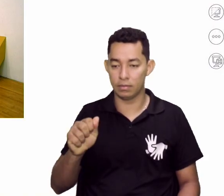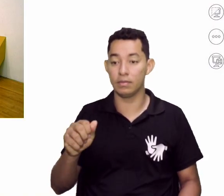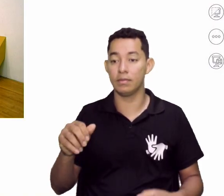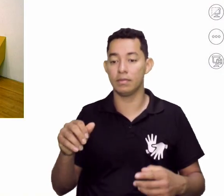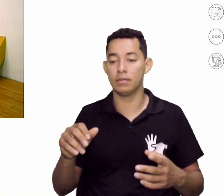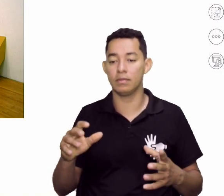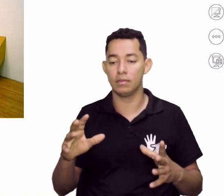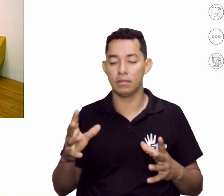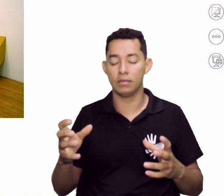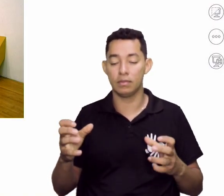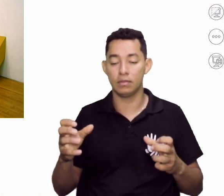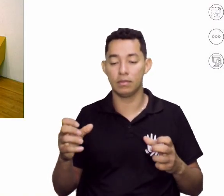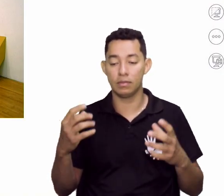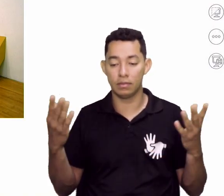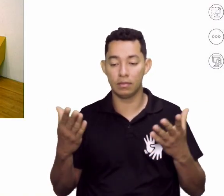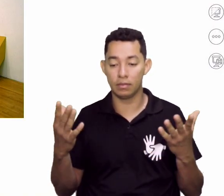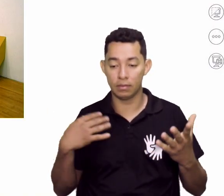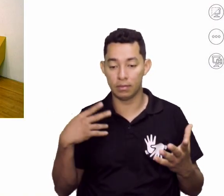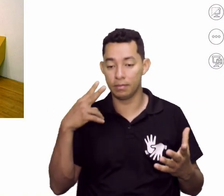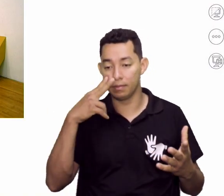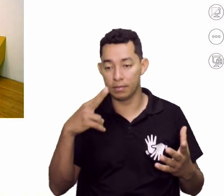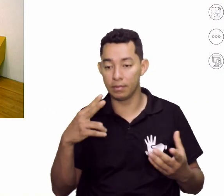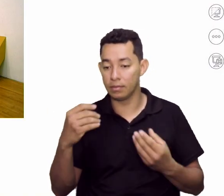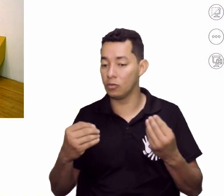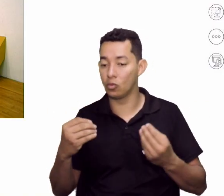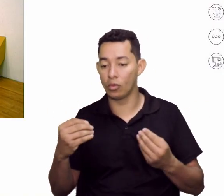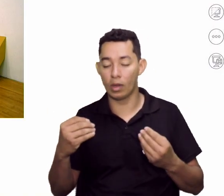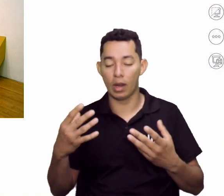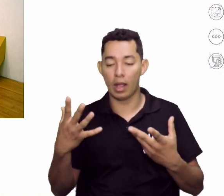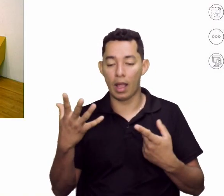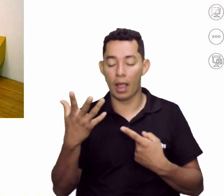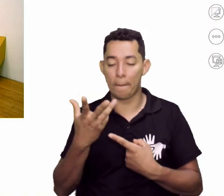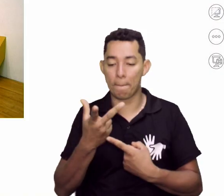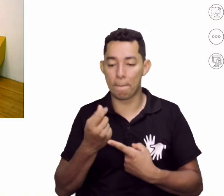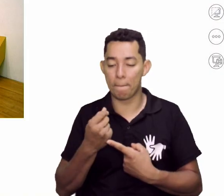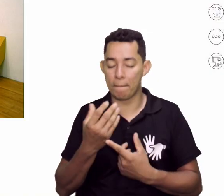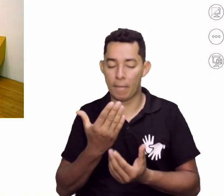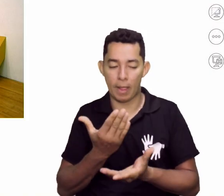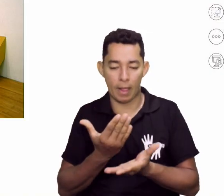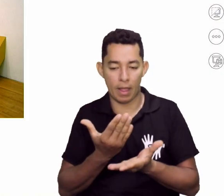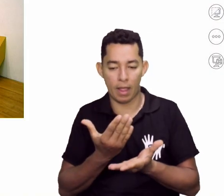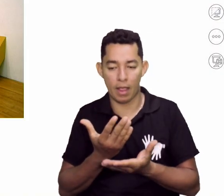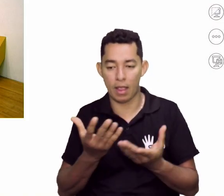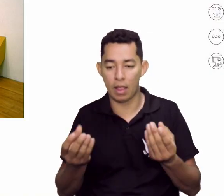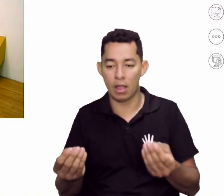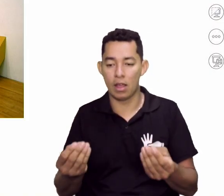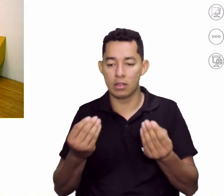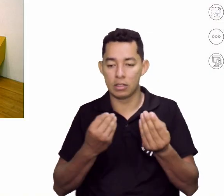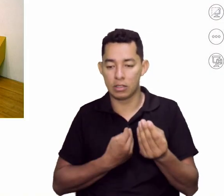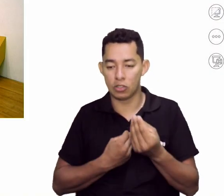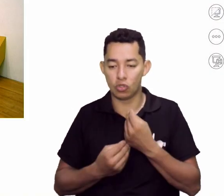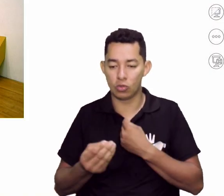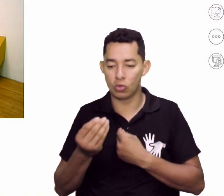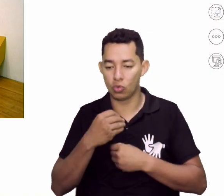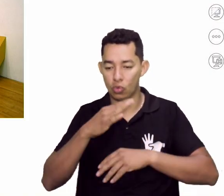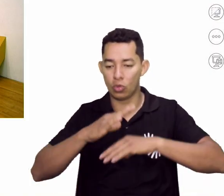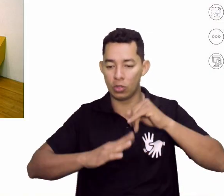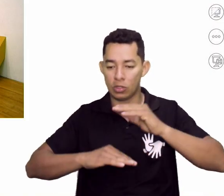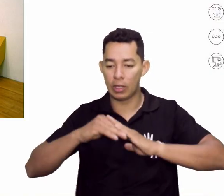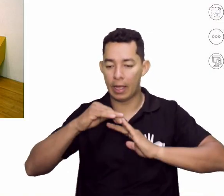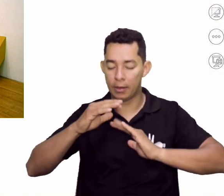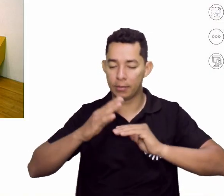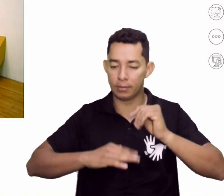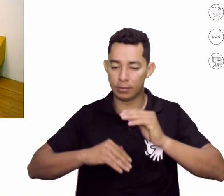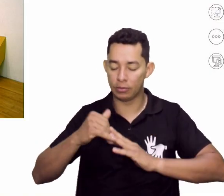agora vamos ver o que a arte se alimenta das profissões, as profissões